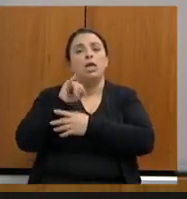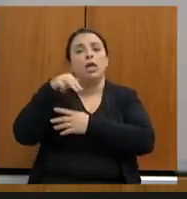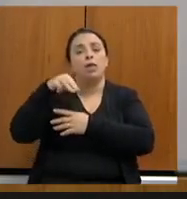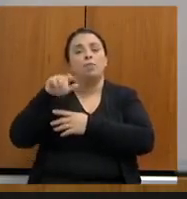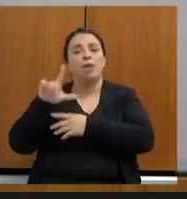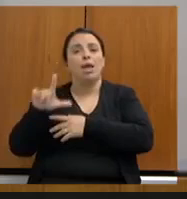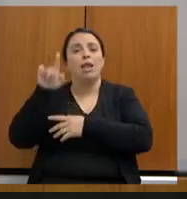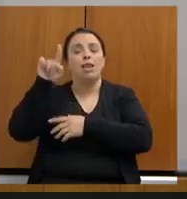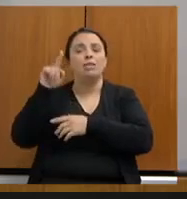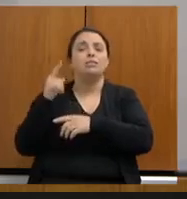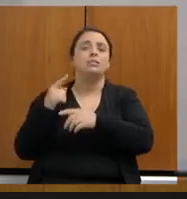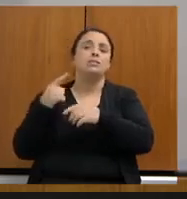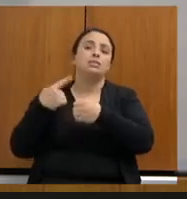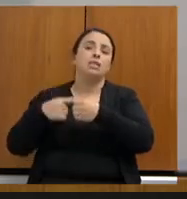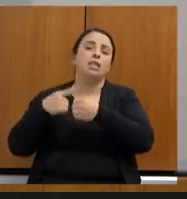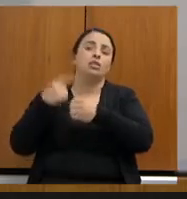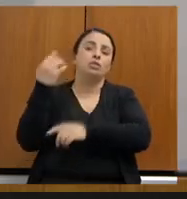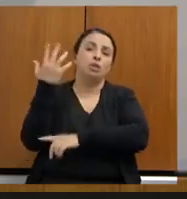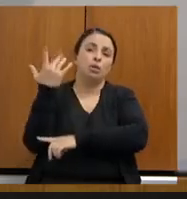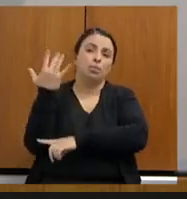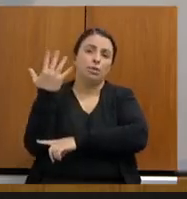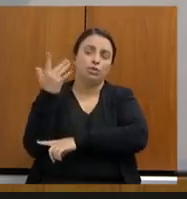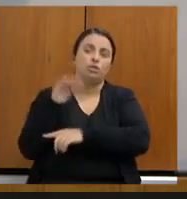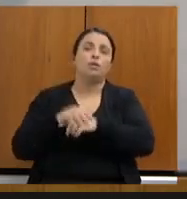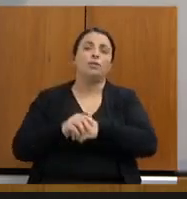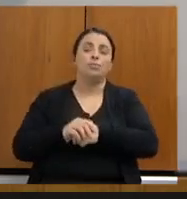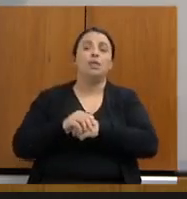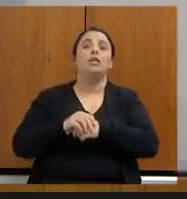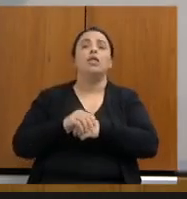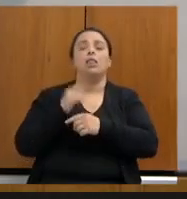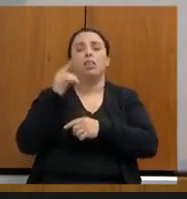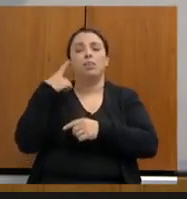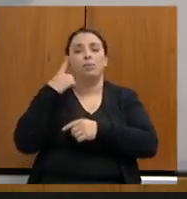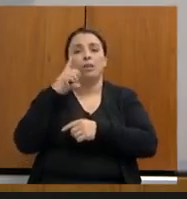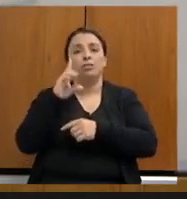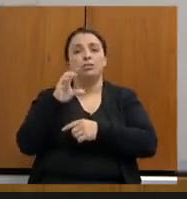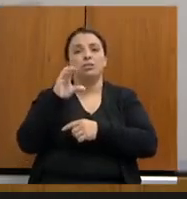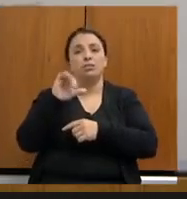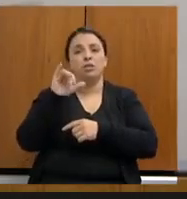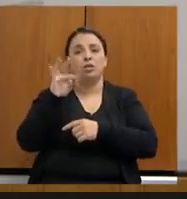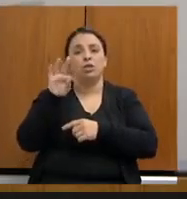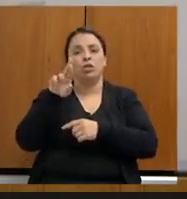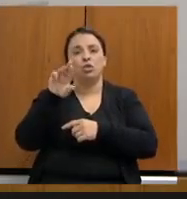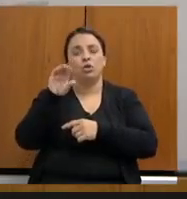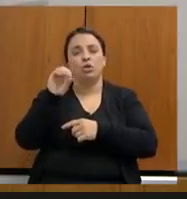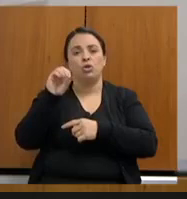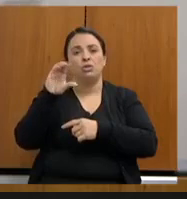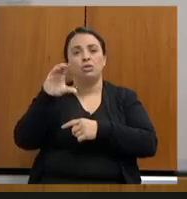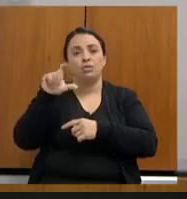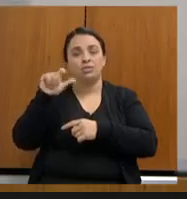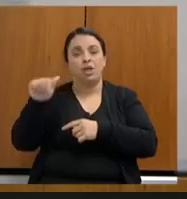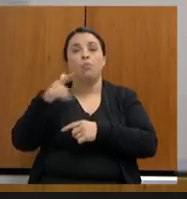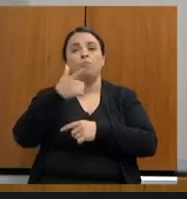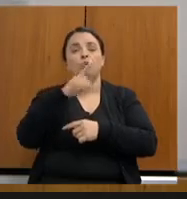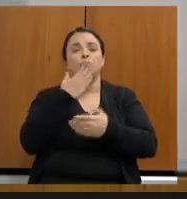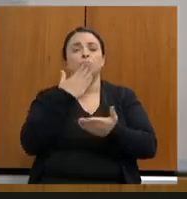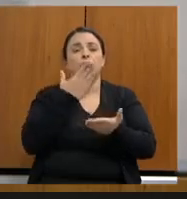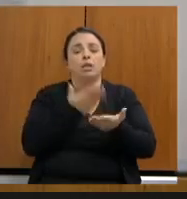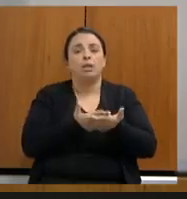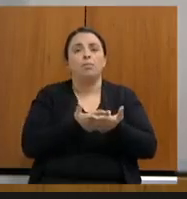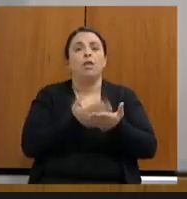elimina Deputado celinho do sinttrocel Olá seja encaminhado ao secretário da justiça e segurança por pedindo informações acerca das medidas já tomadas